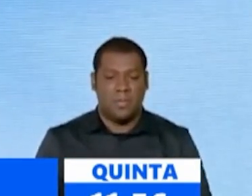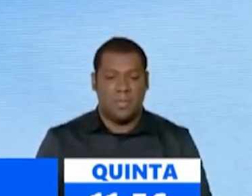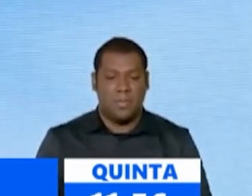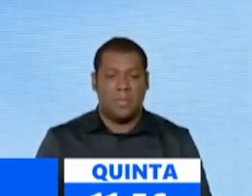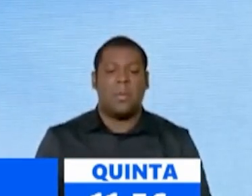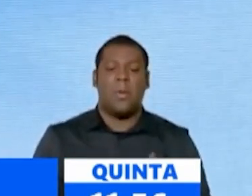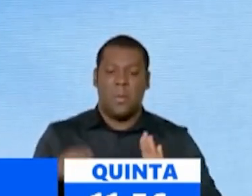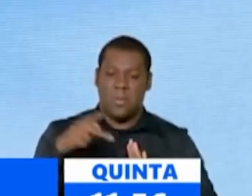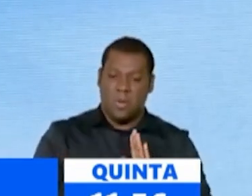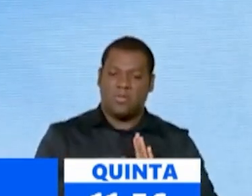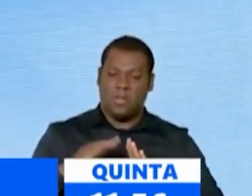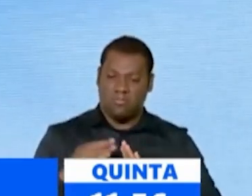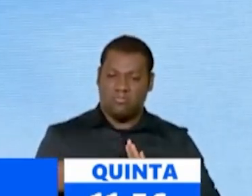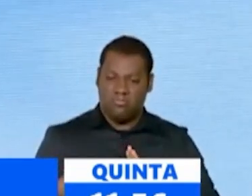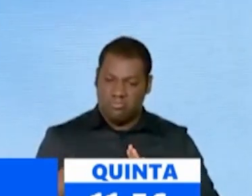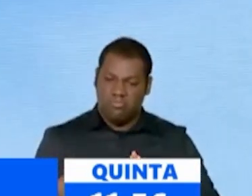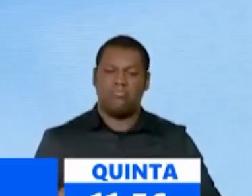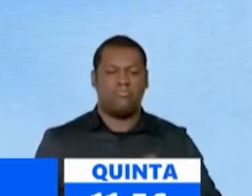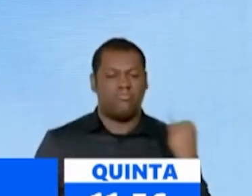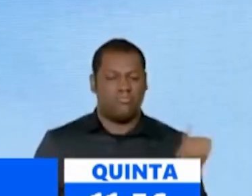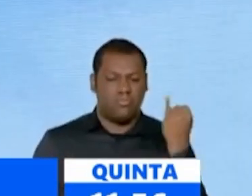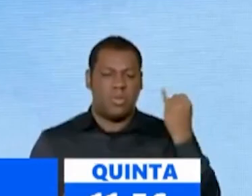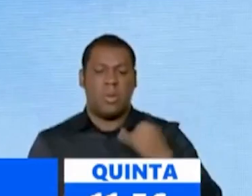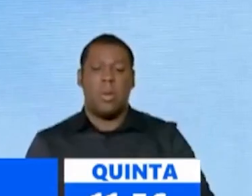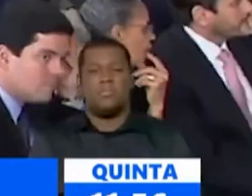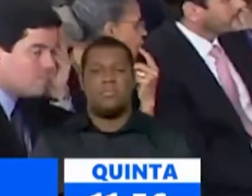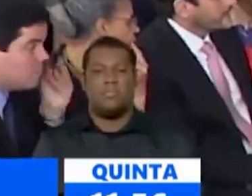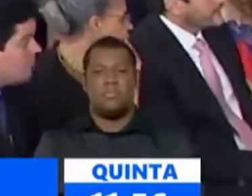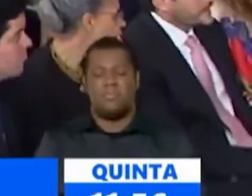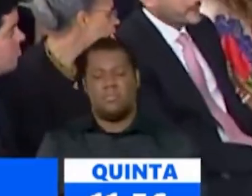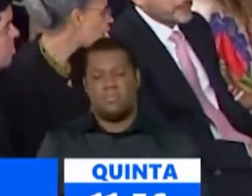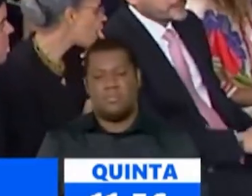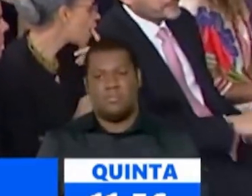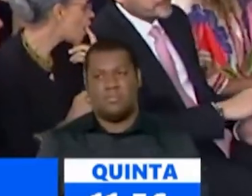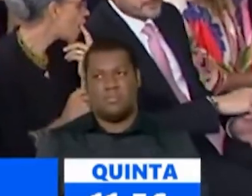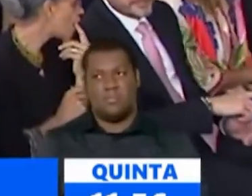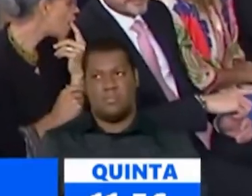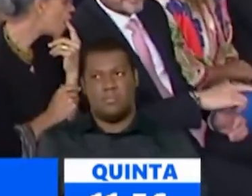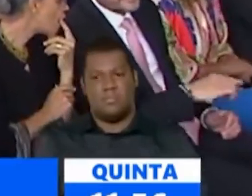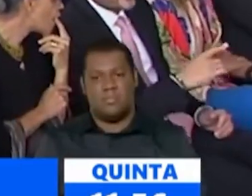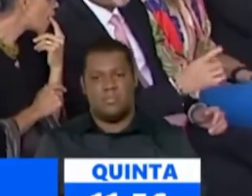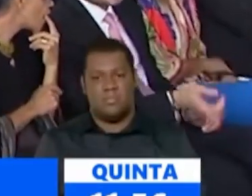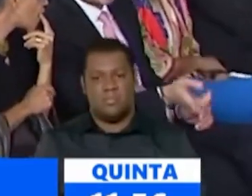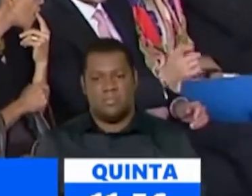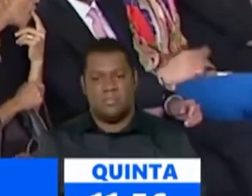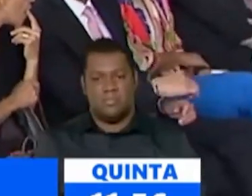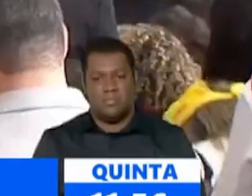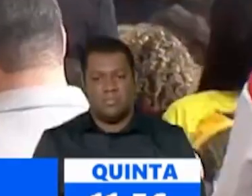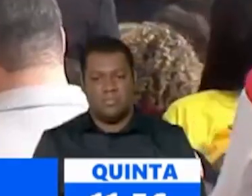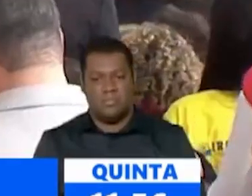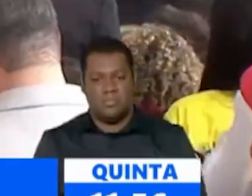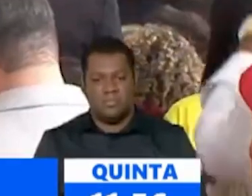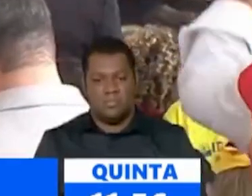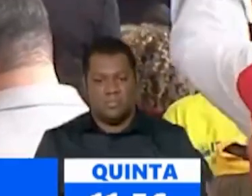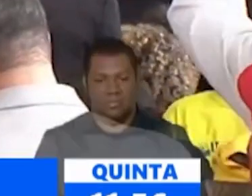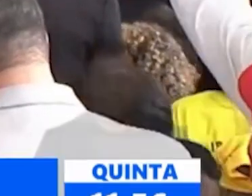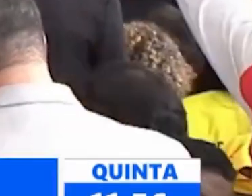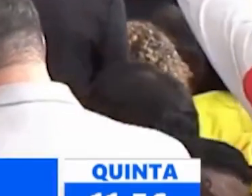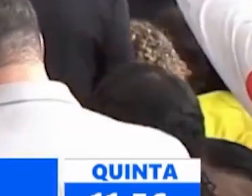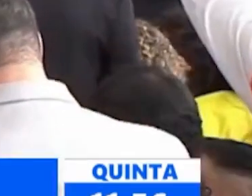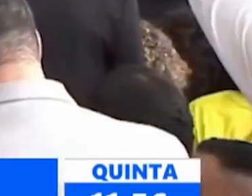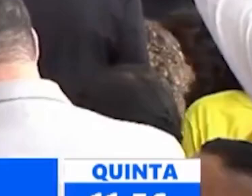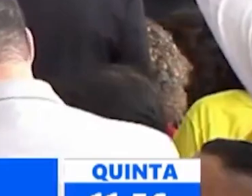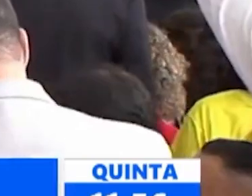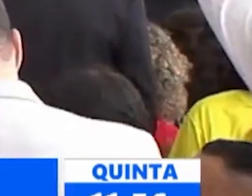alcance desse programa lançado pelo senhor lá em 2009. Desde que foi lançado, o programa Minha Casa Minha Vida já entregou mais